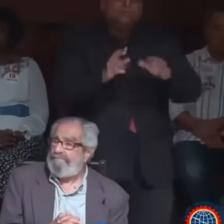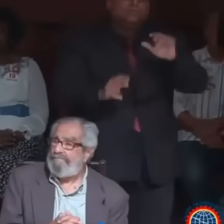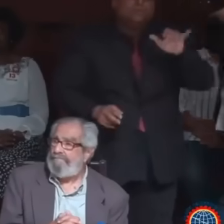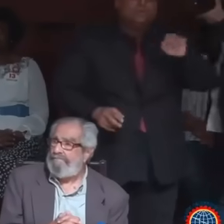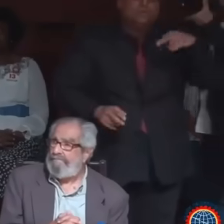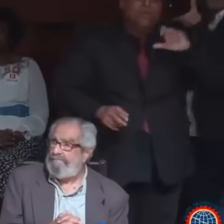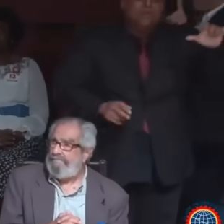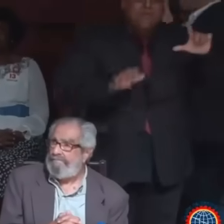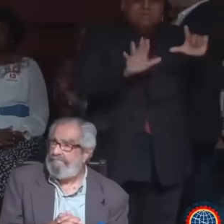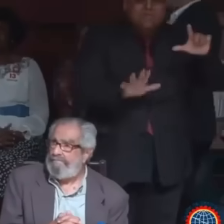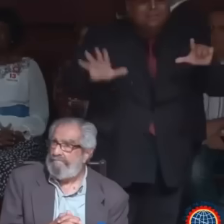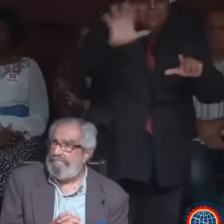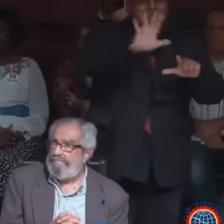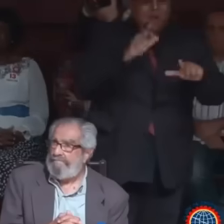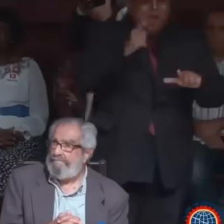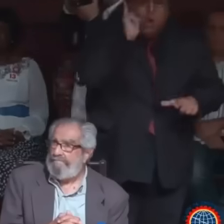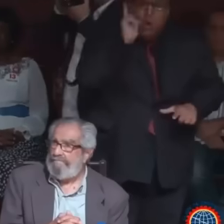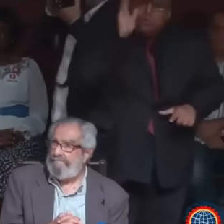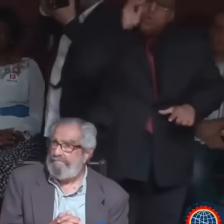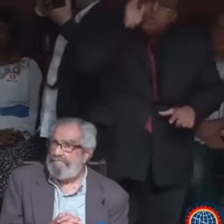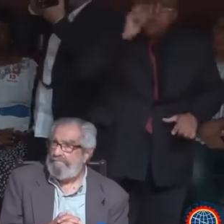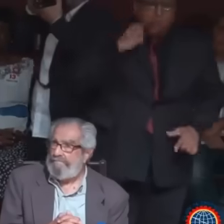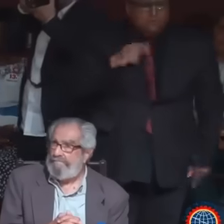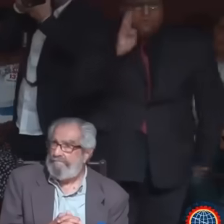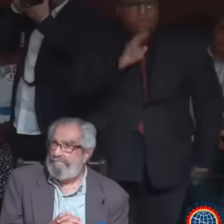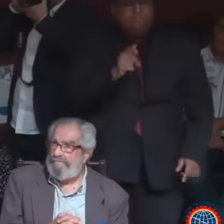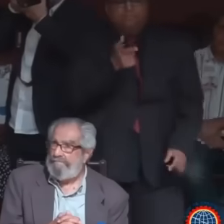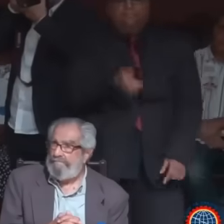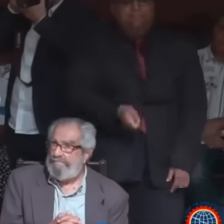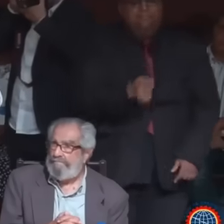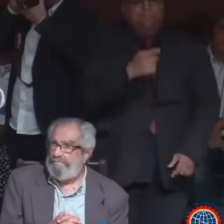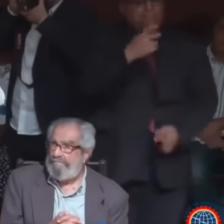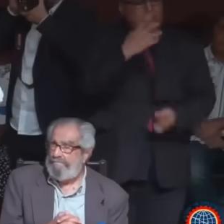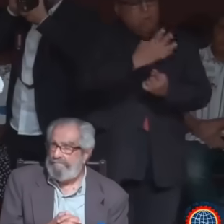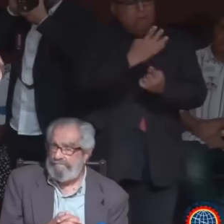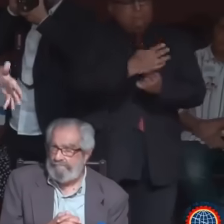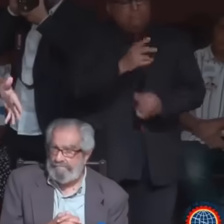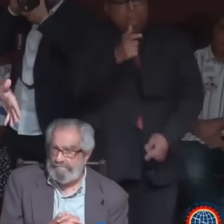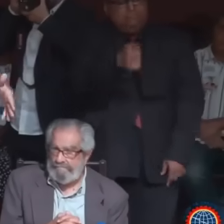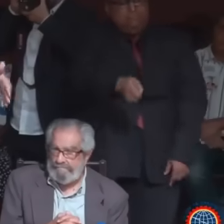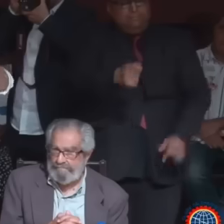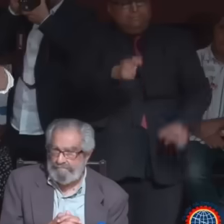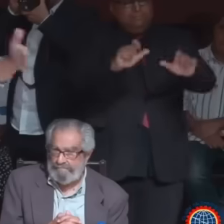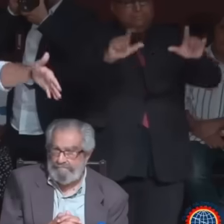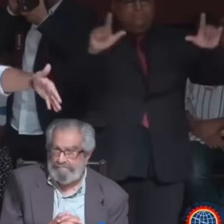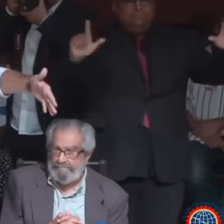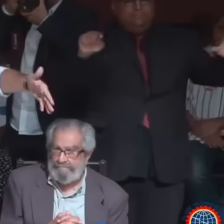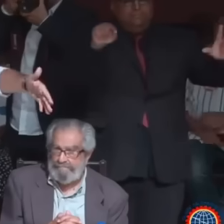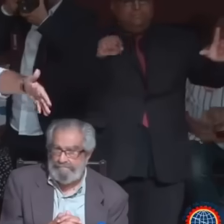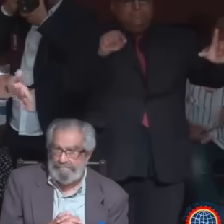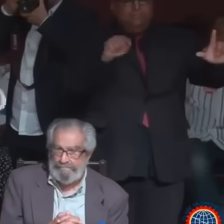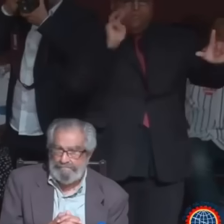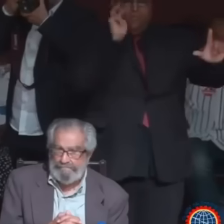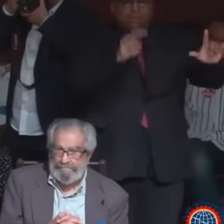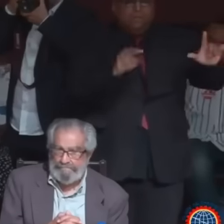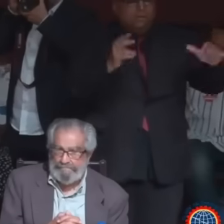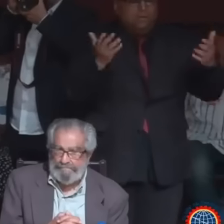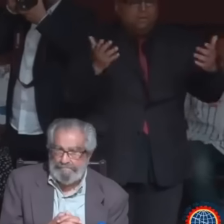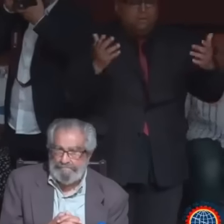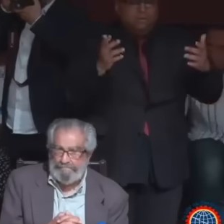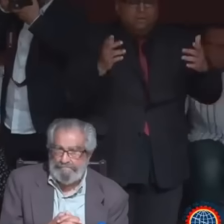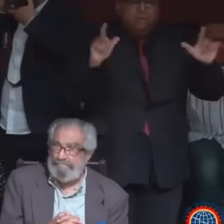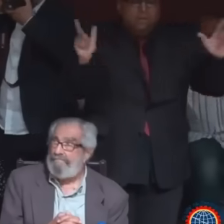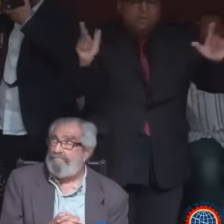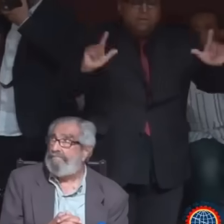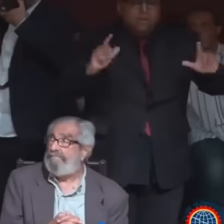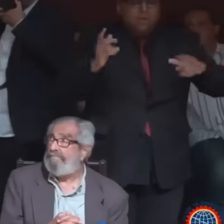assisto muito pouco, mas ontem fiquei curioso, né? Uma notícia de capa do maior jornal do país.